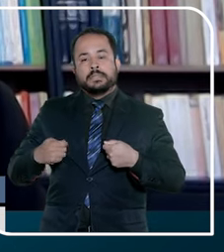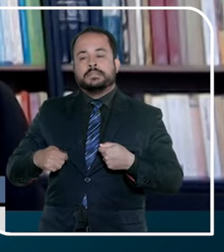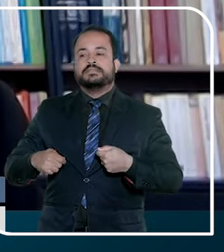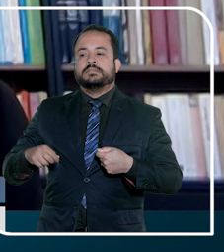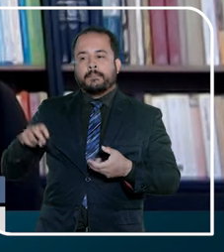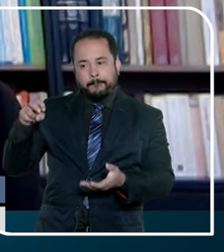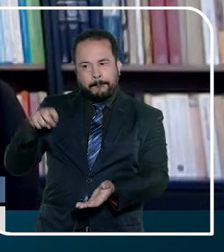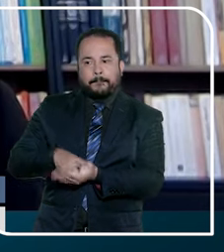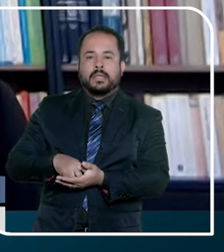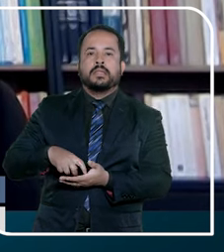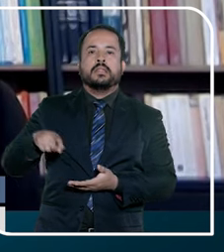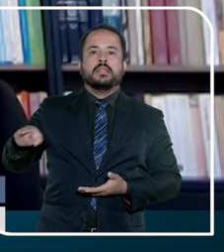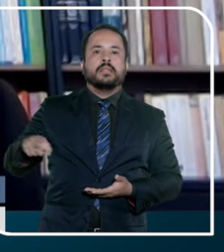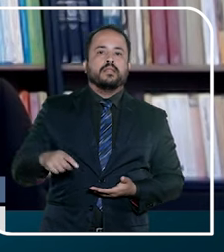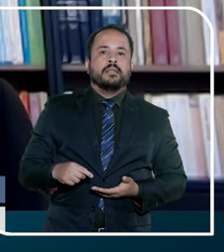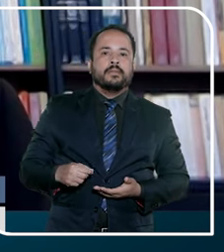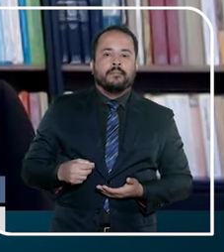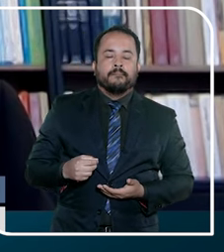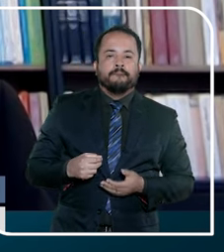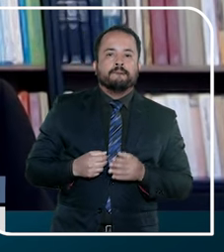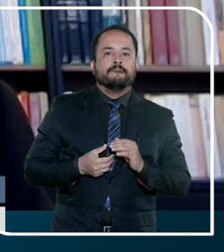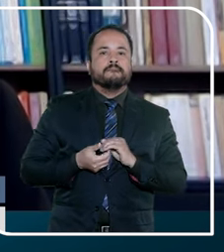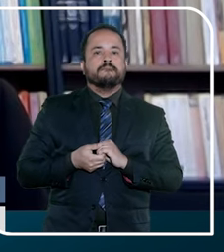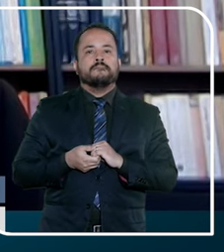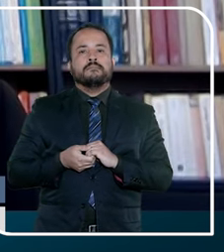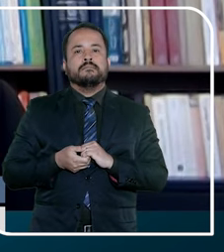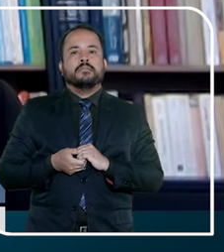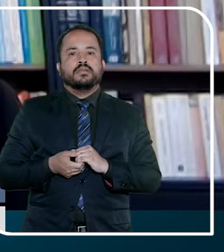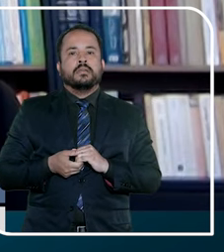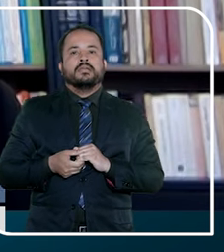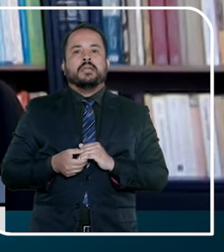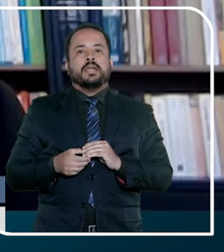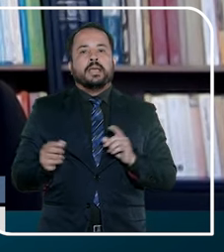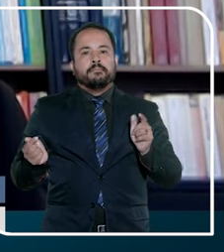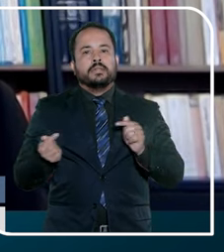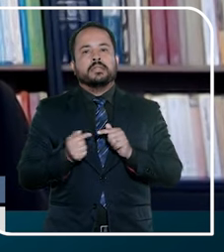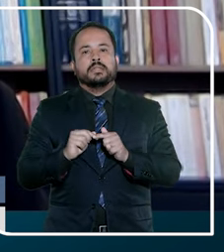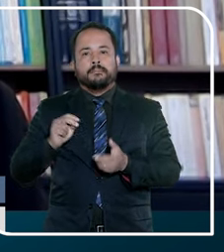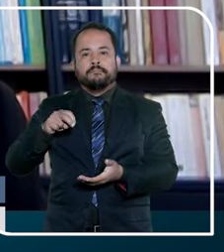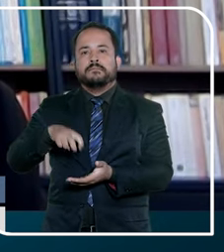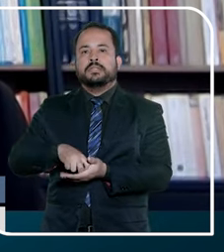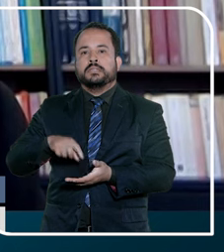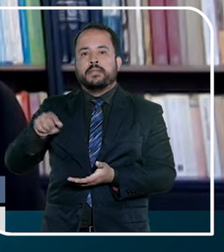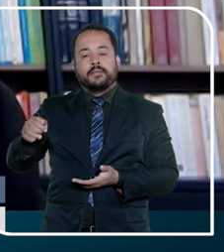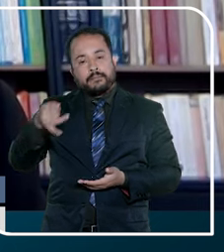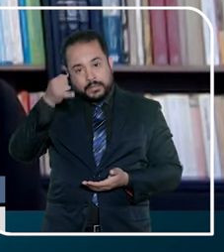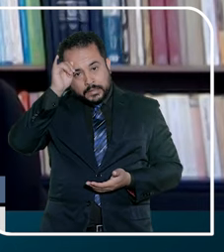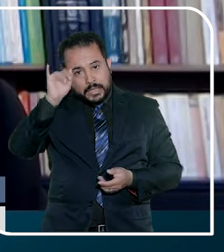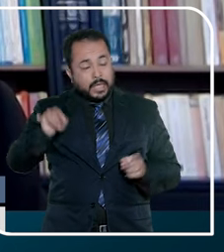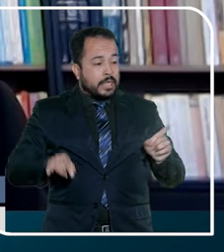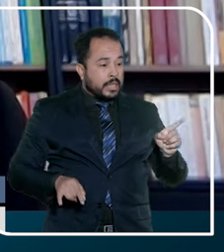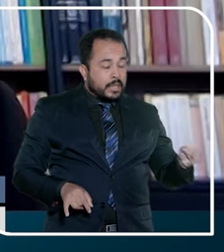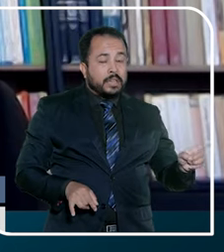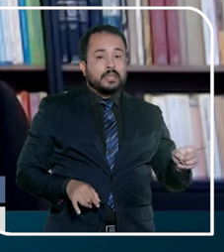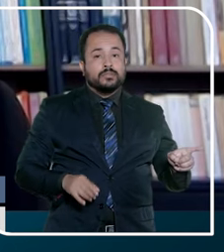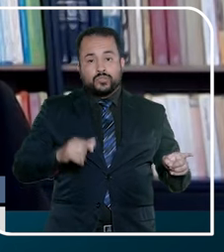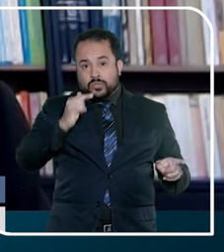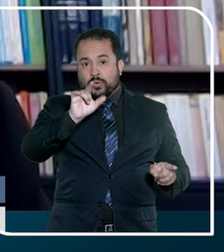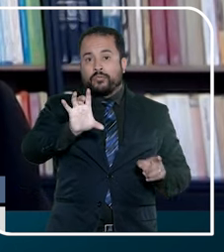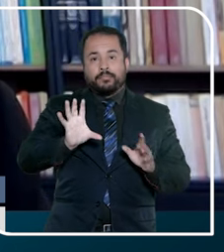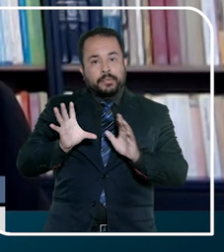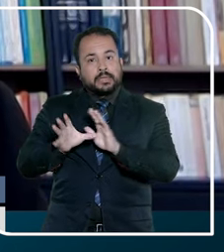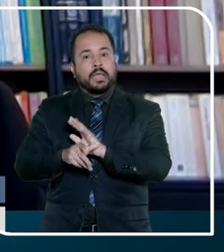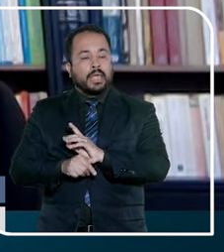é a indispensabilidade da aplicação da pena para evitar que essa pessoa pratique novos devidos então todas